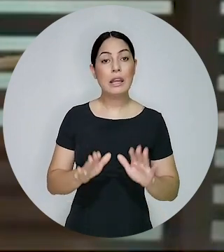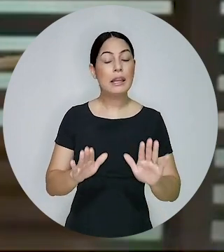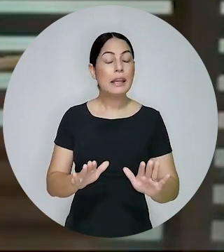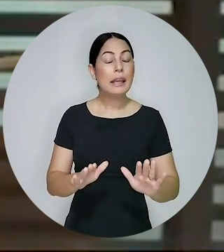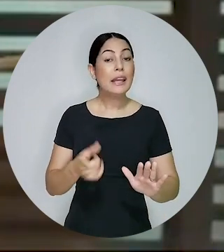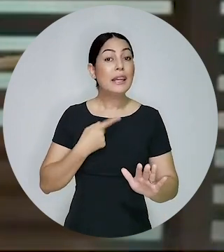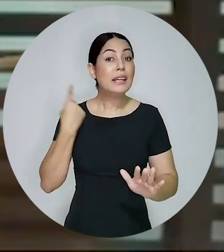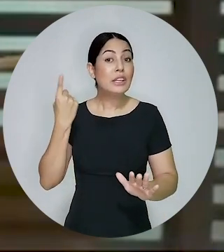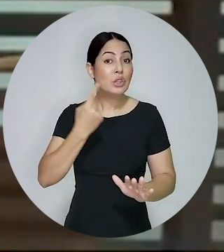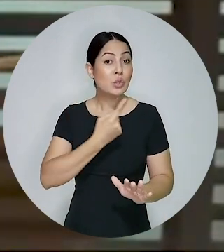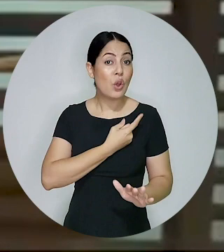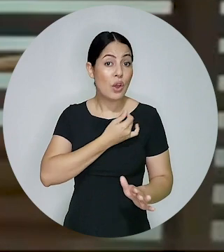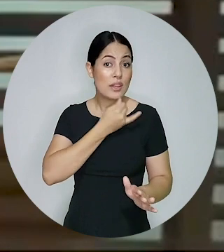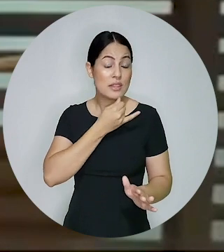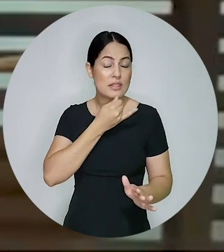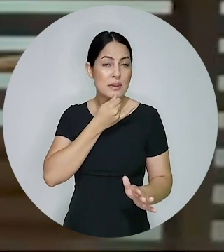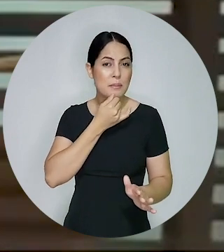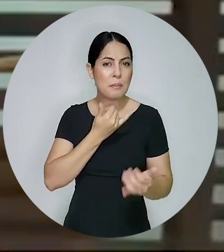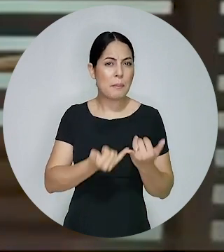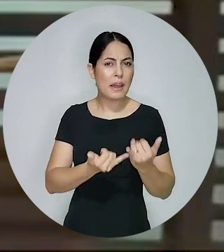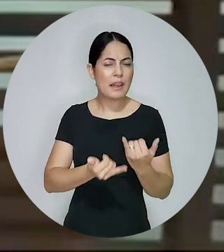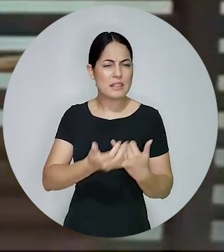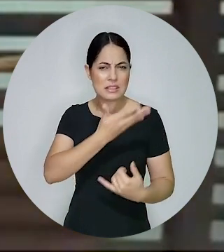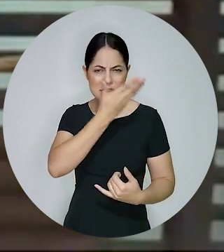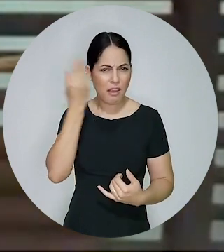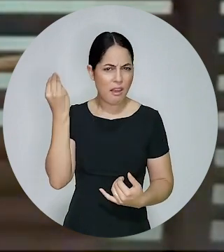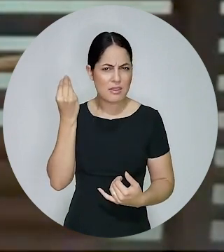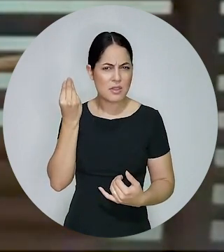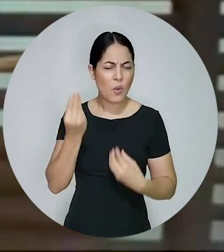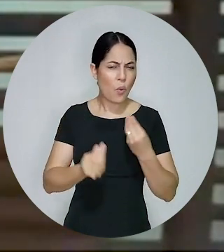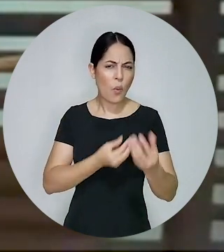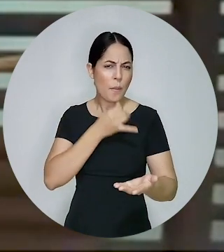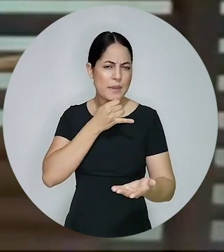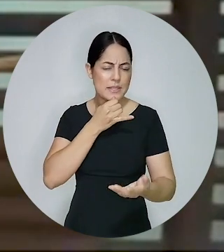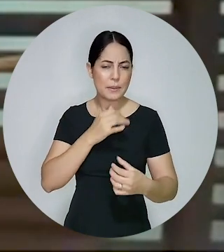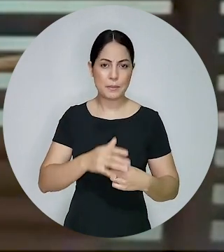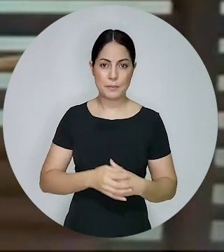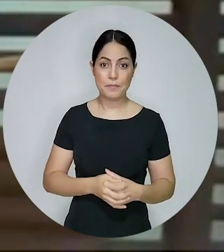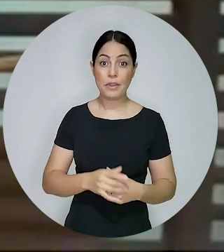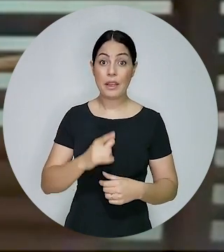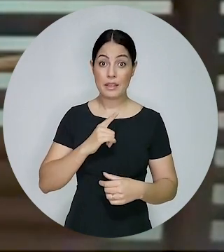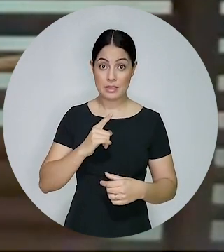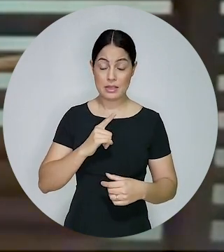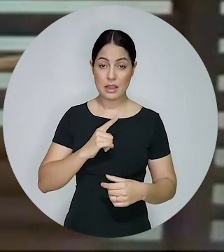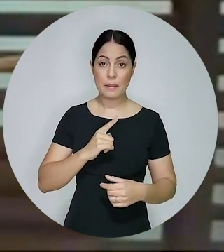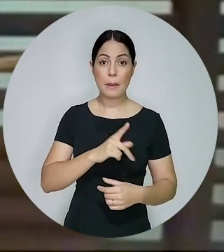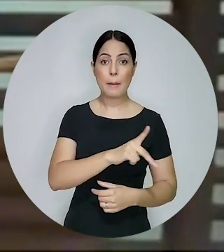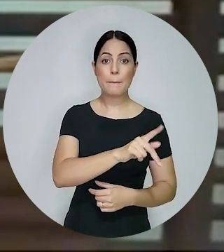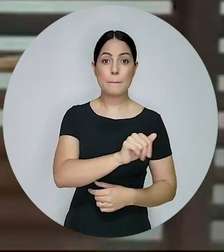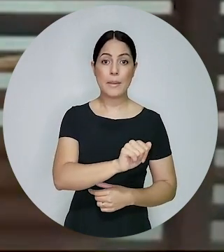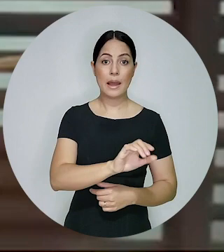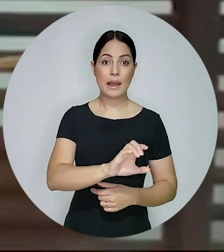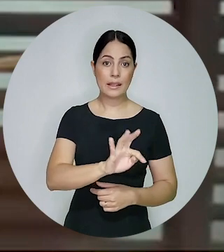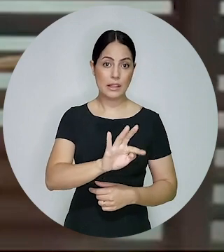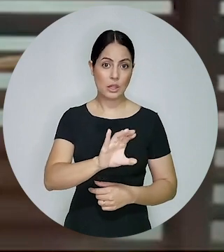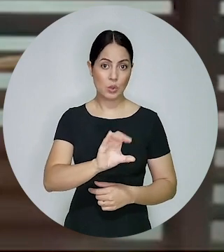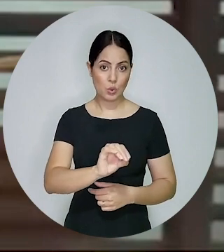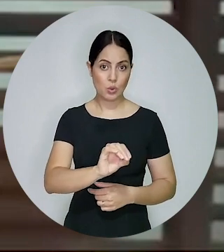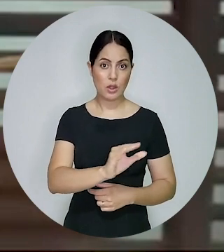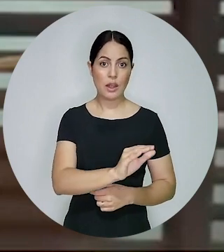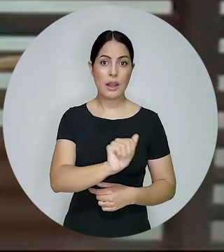tradicionais e que, às vezes, a gente se esquece de utilizar. Uma delas, por exemplo, é o pacto antinupcial. O